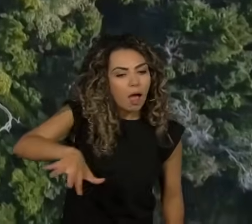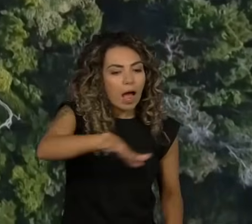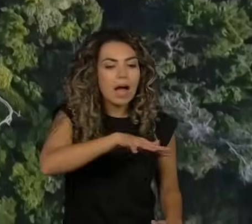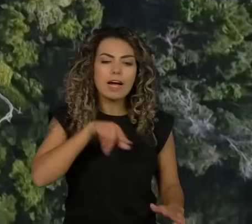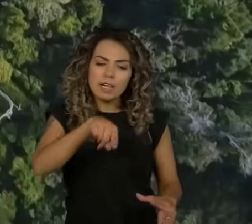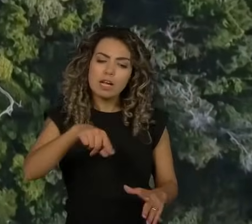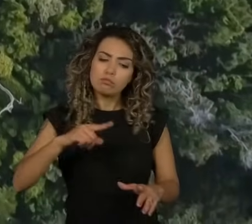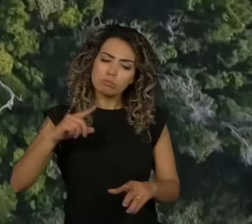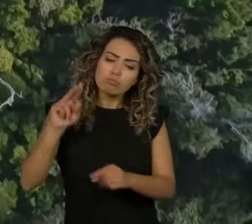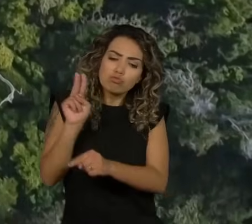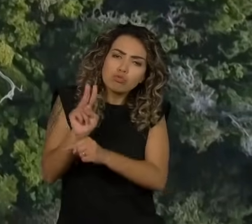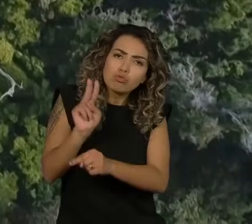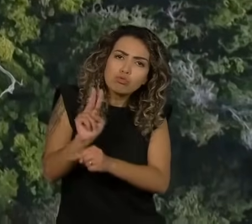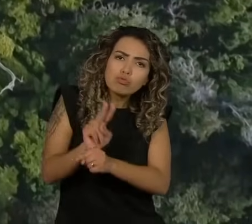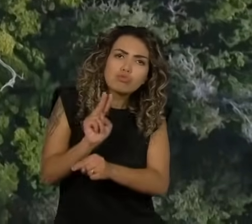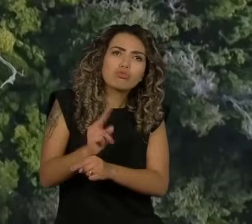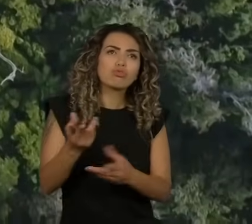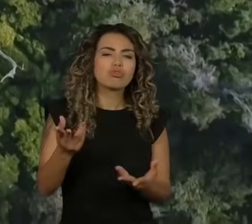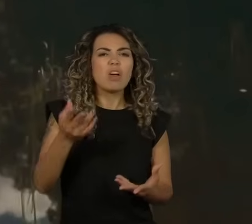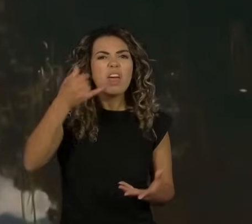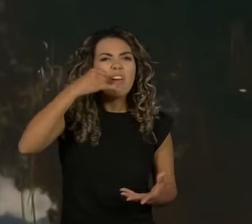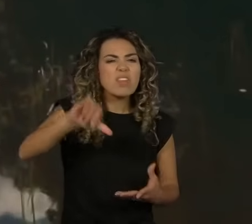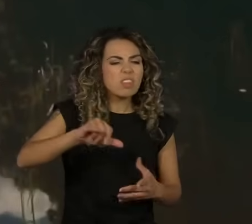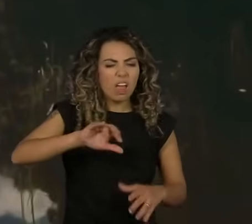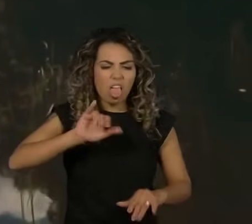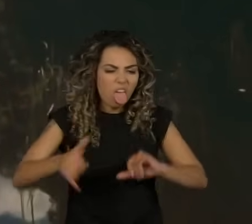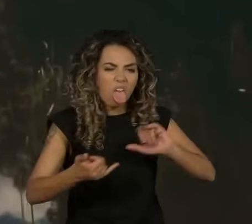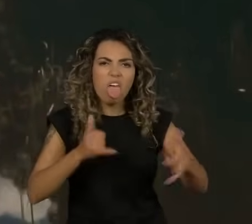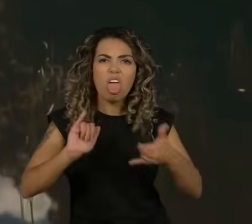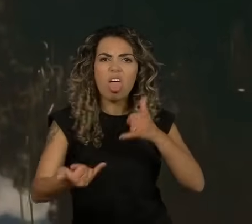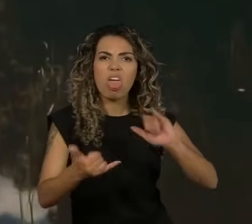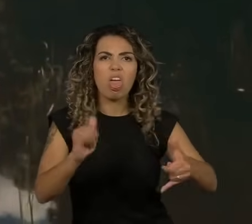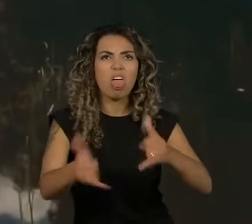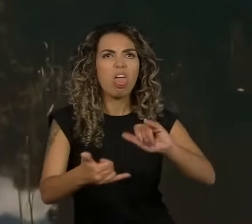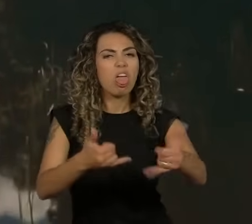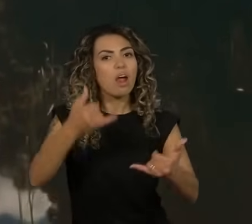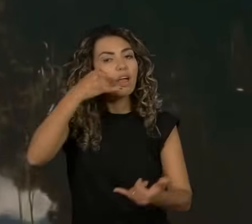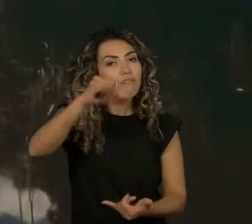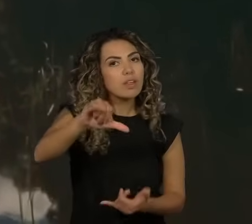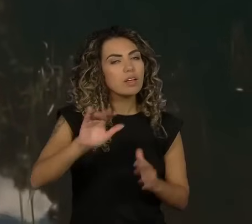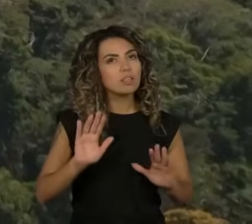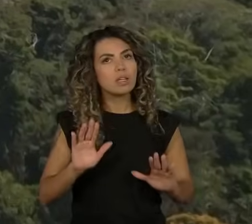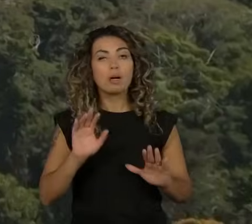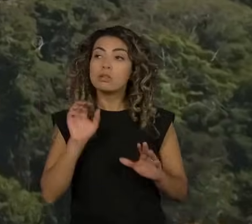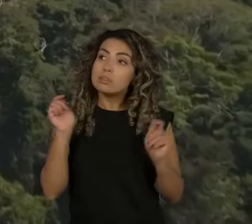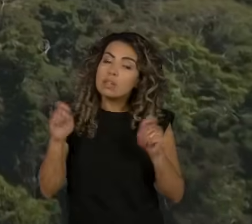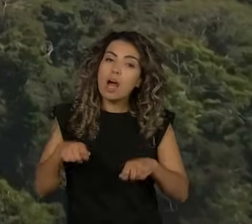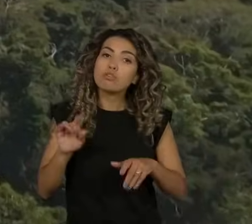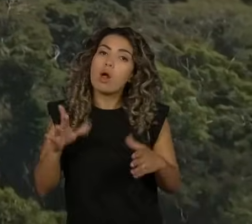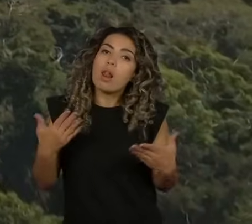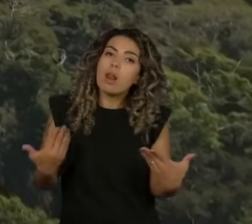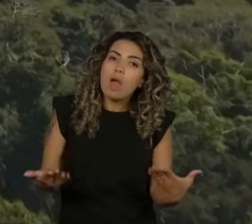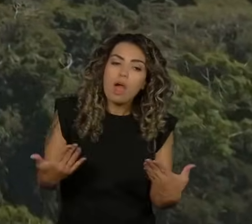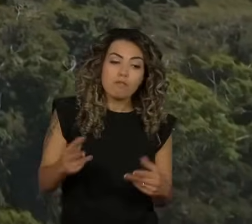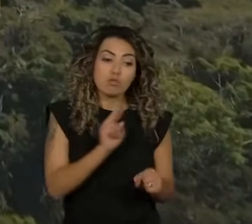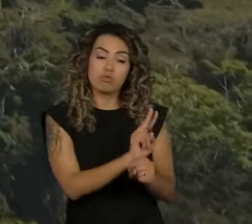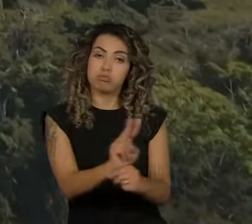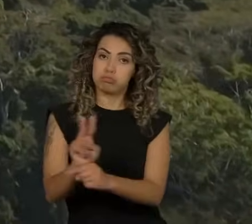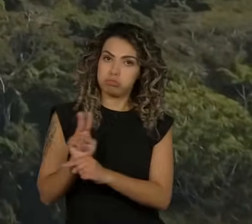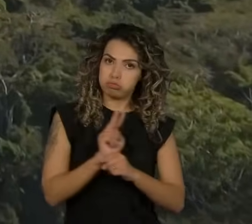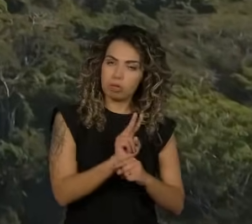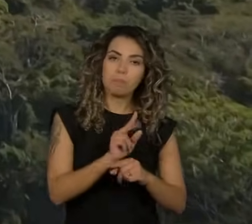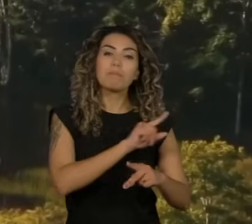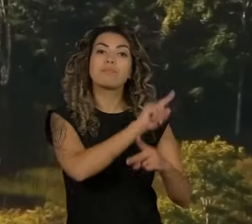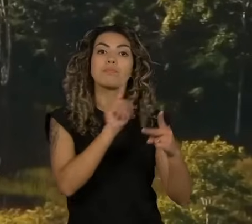protegidas, de não permitirem alguns usos mais leves, áreas de proteção integral, e o segundo é de